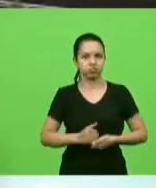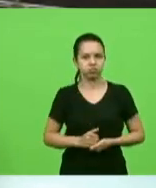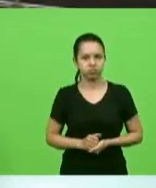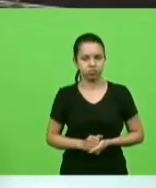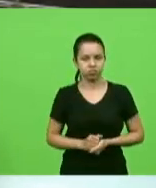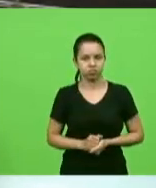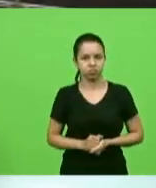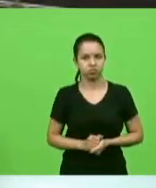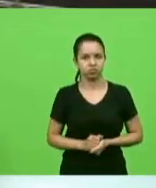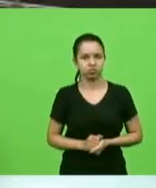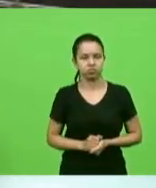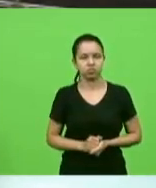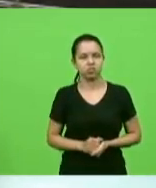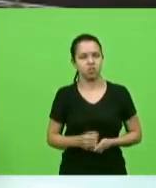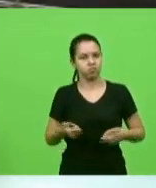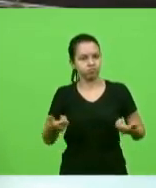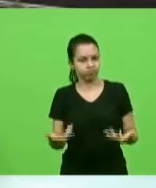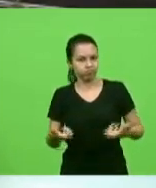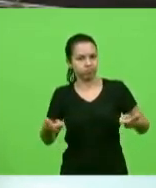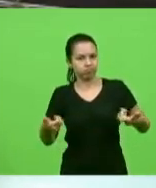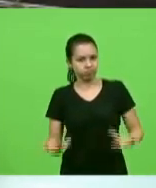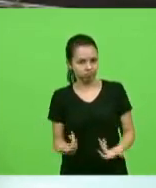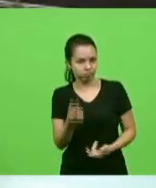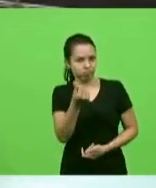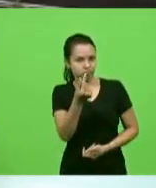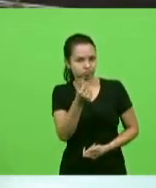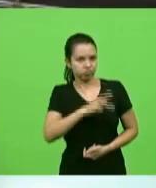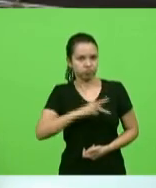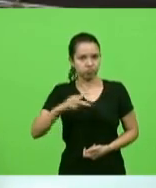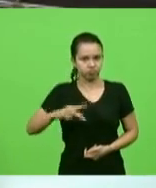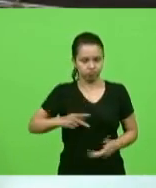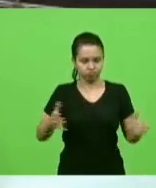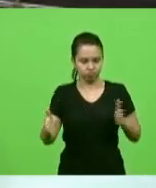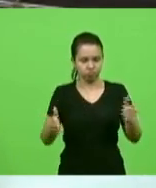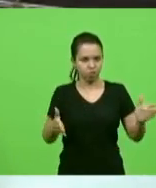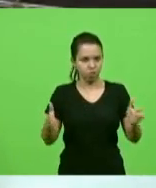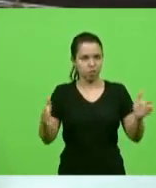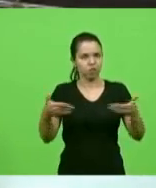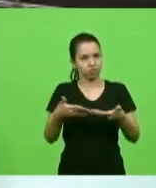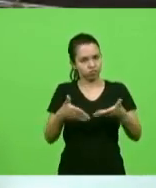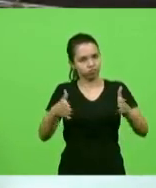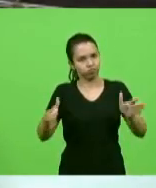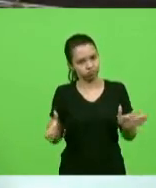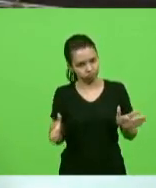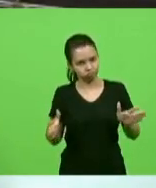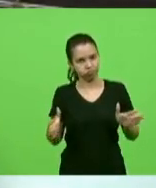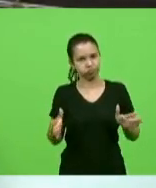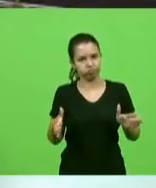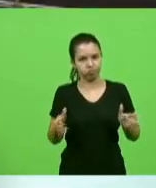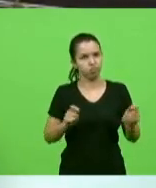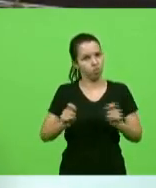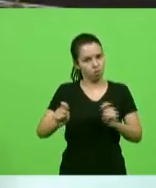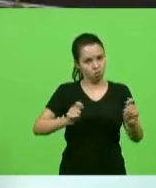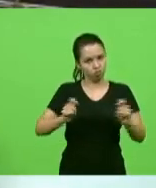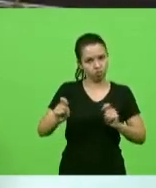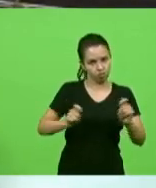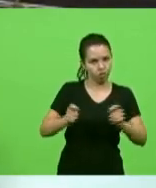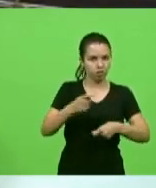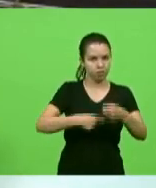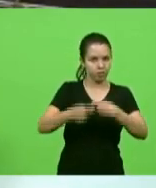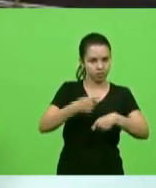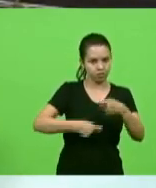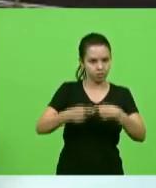à custa dos cofres públicos em momento de afrouxamento Um dos controles